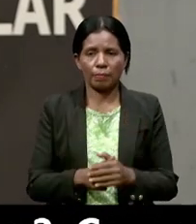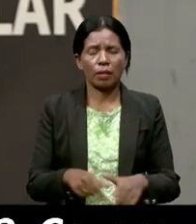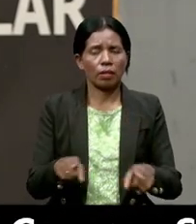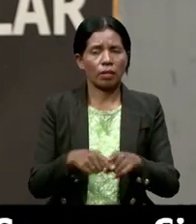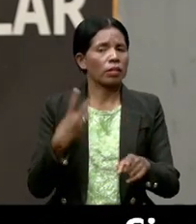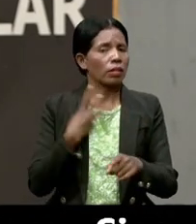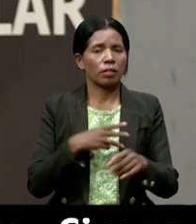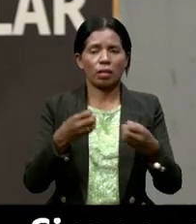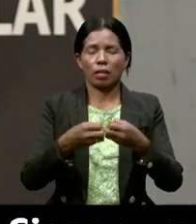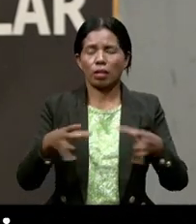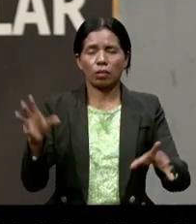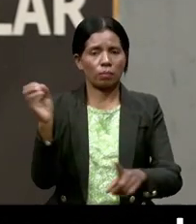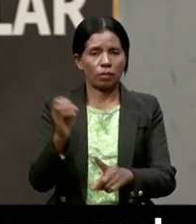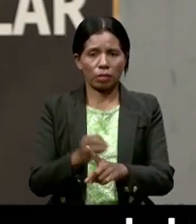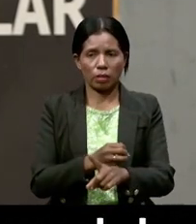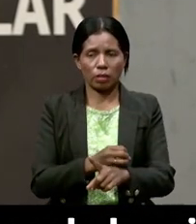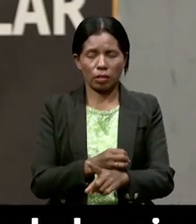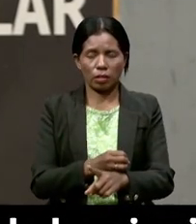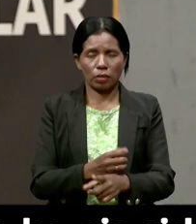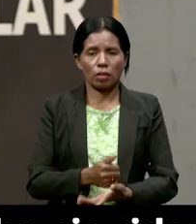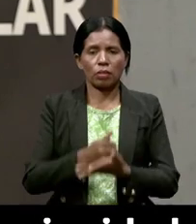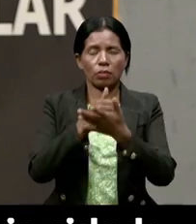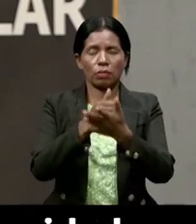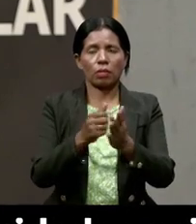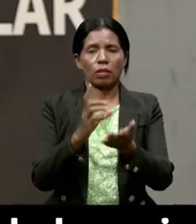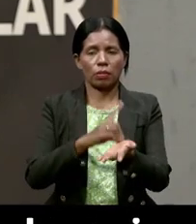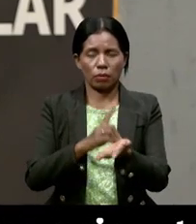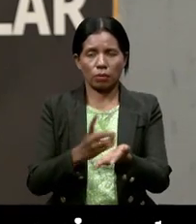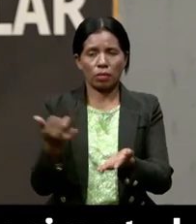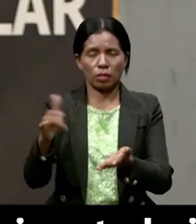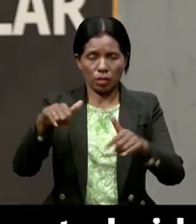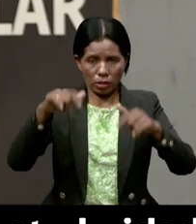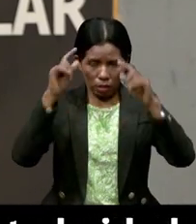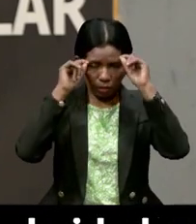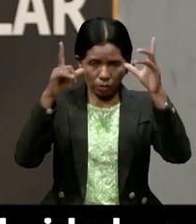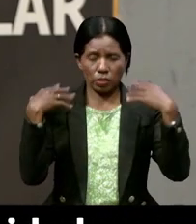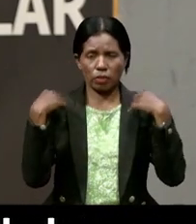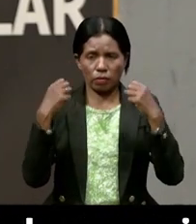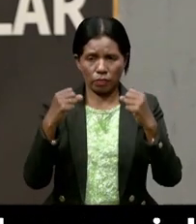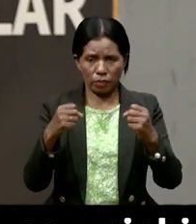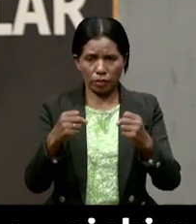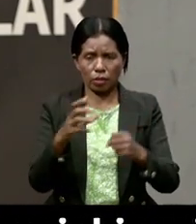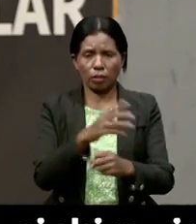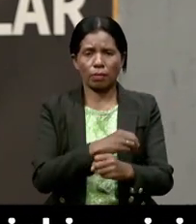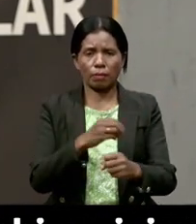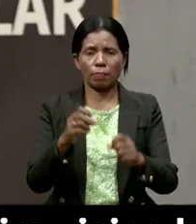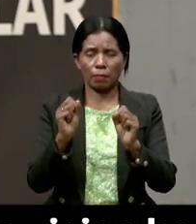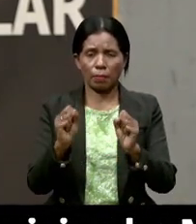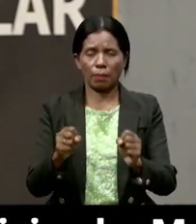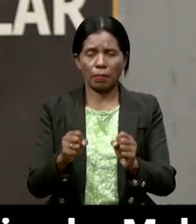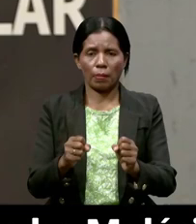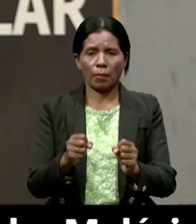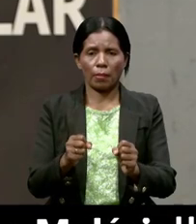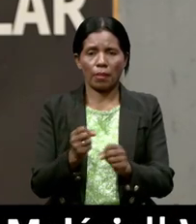ma kita itela com oportunidade a tu bela capacita e tenia médico se Timor a tu sai forte liu ka bele na tono na